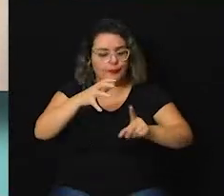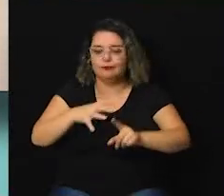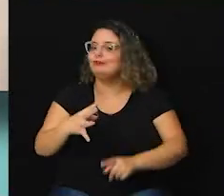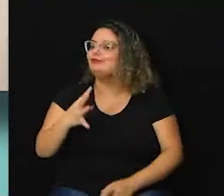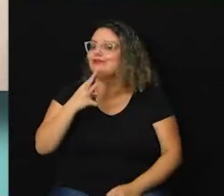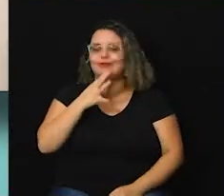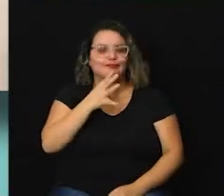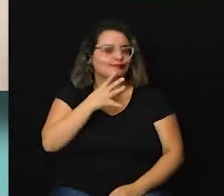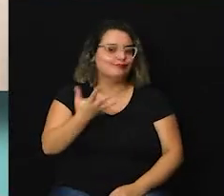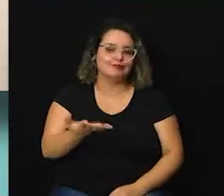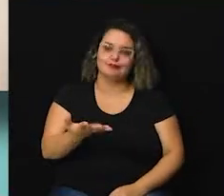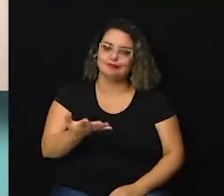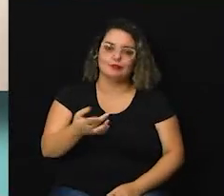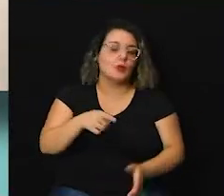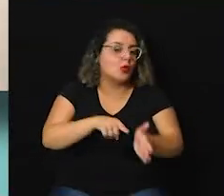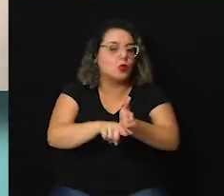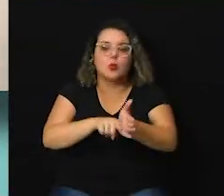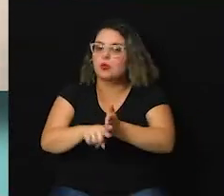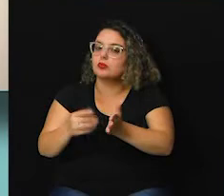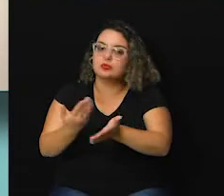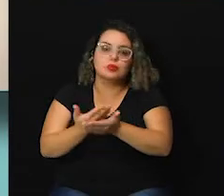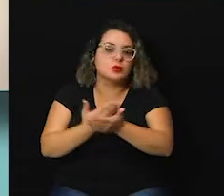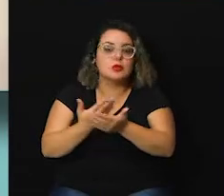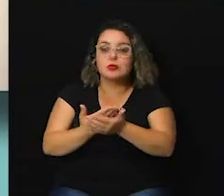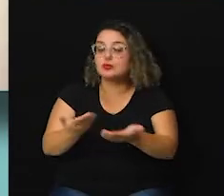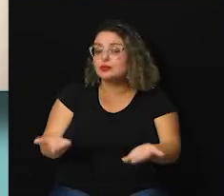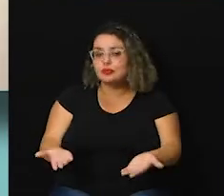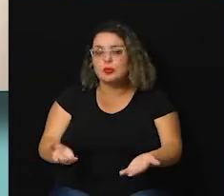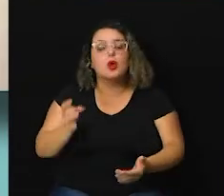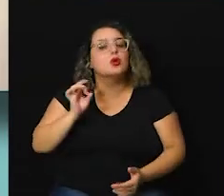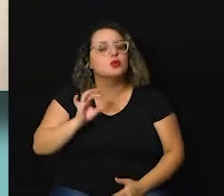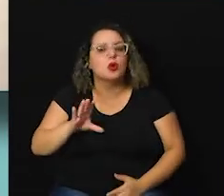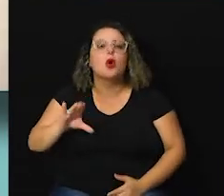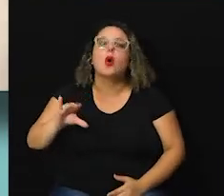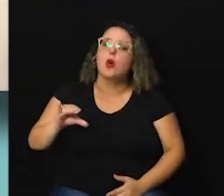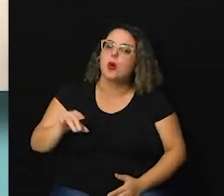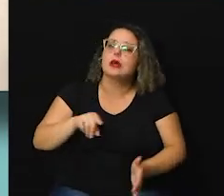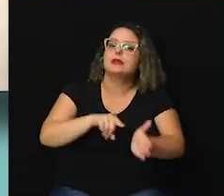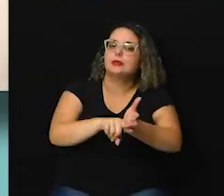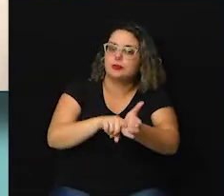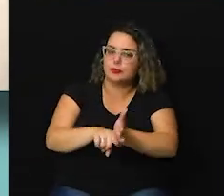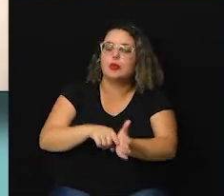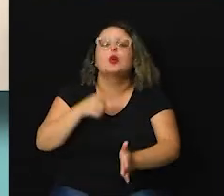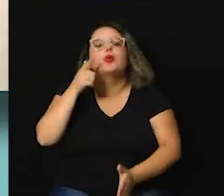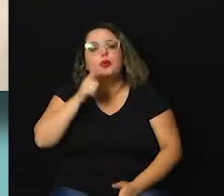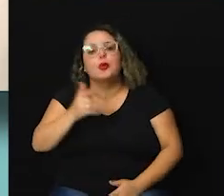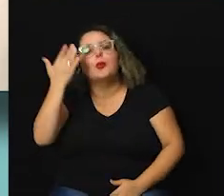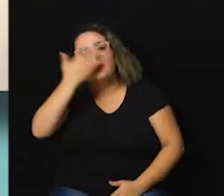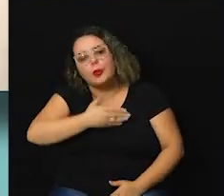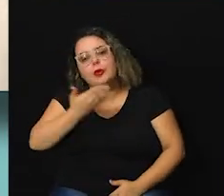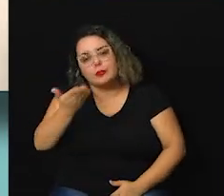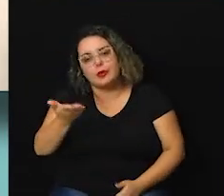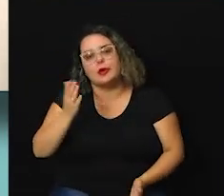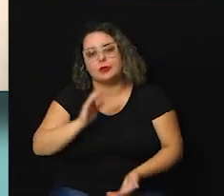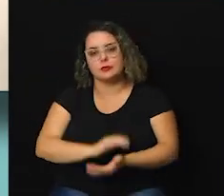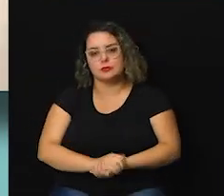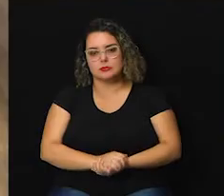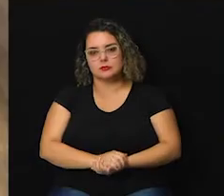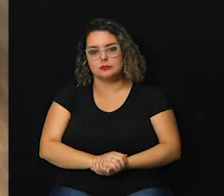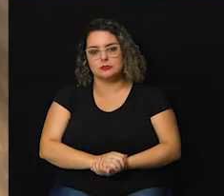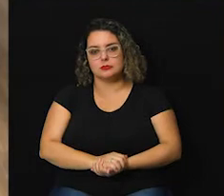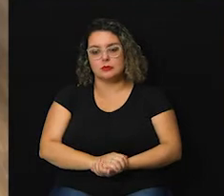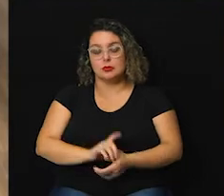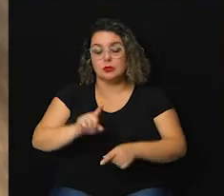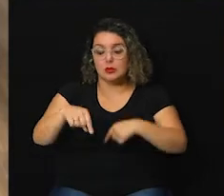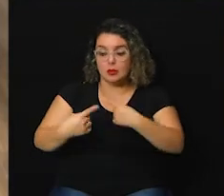não tem esse conhecimento, porque não tem investigação, não tem estudo. É só com a ciência, com a pesquisa, que a gente pode comprovar isso. E aí a